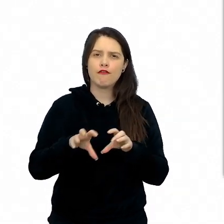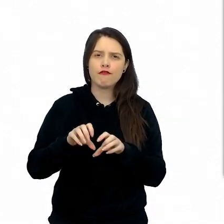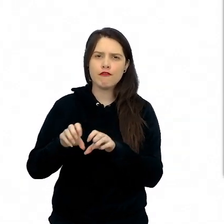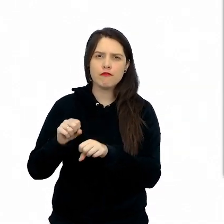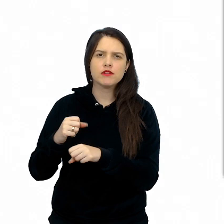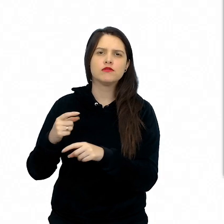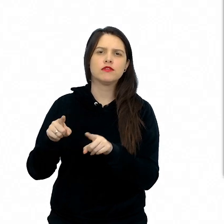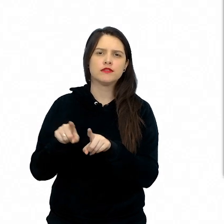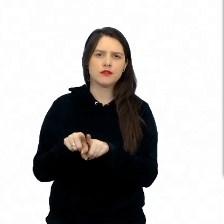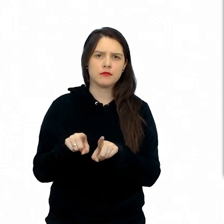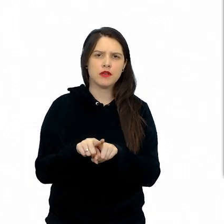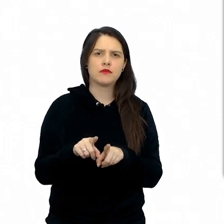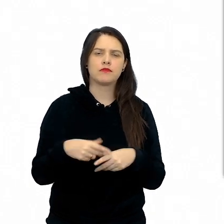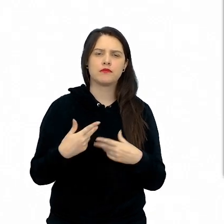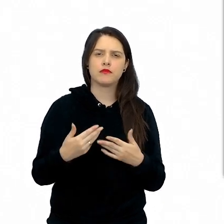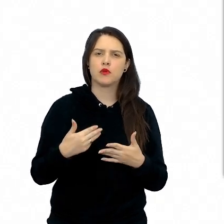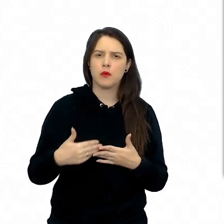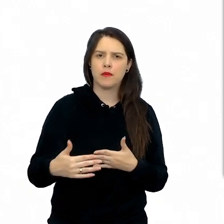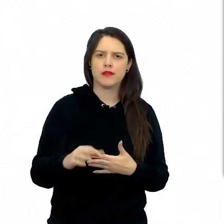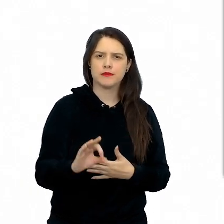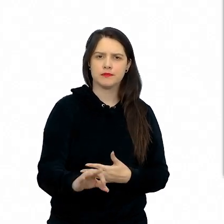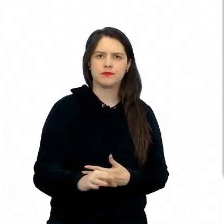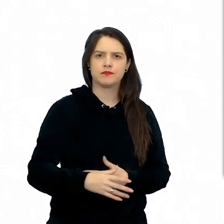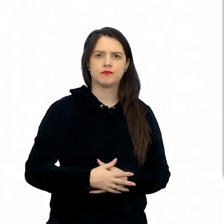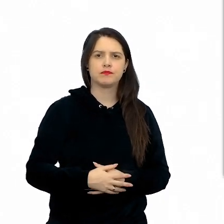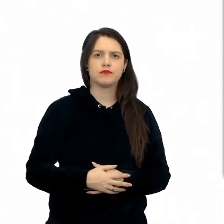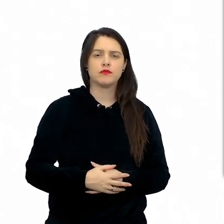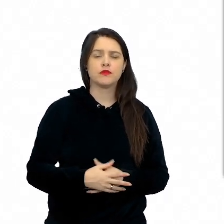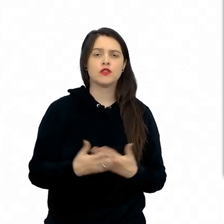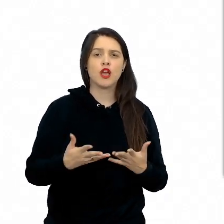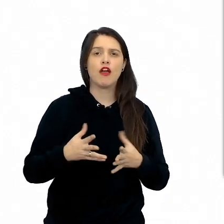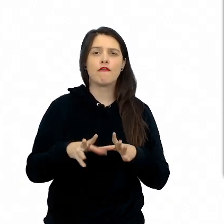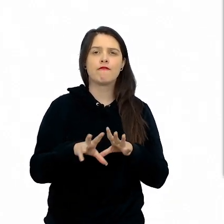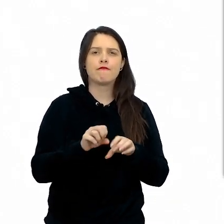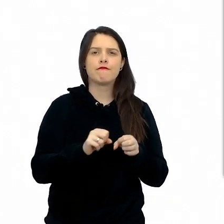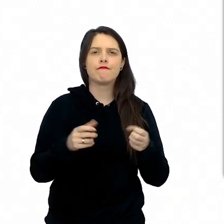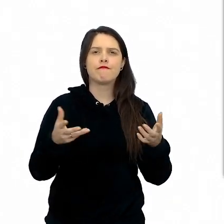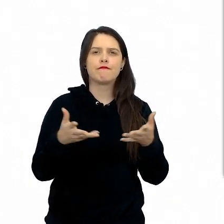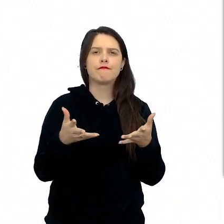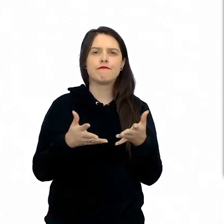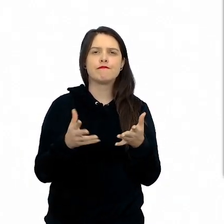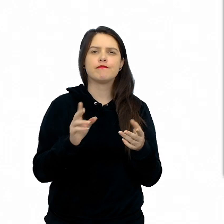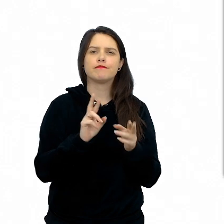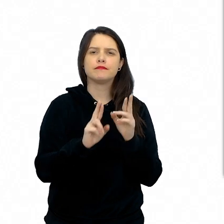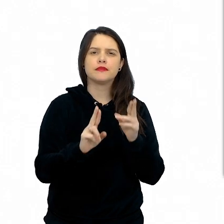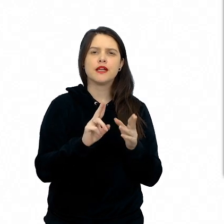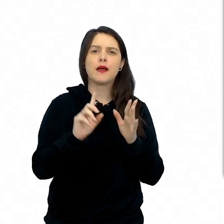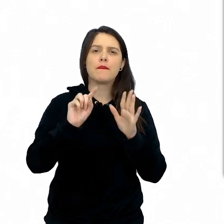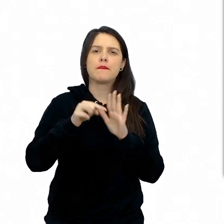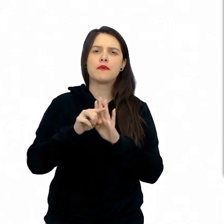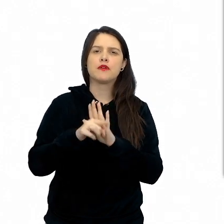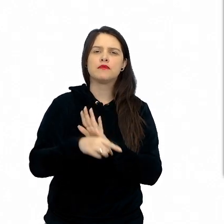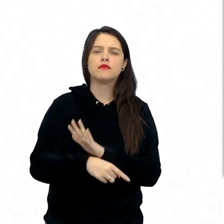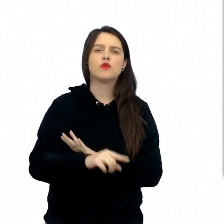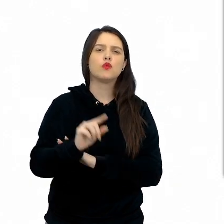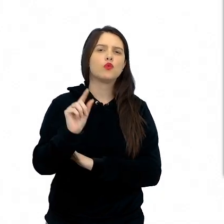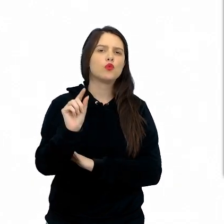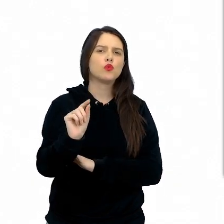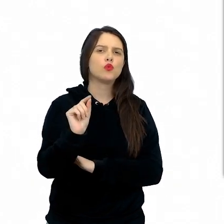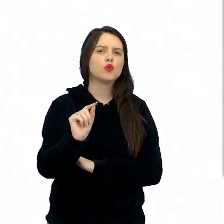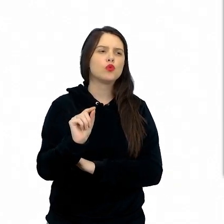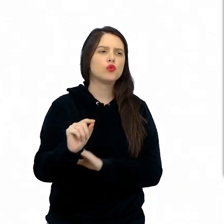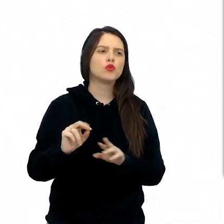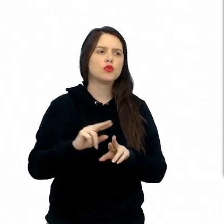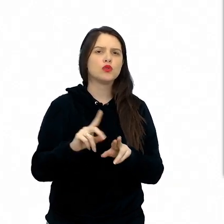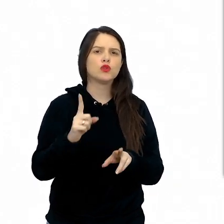semana A e semana B. A formação de hoje refere-se à semana B, que é o término